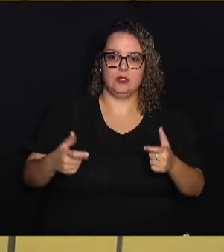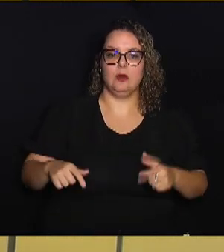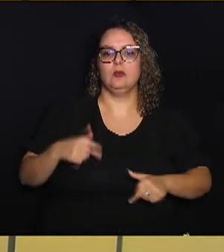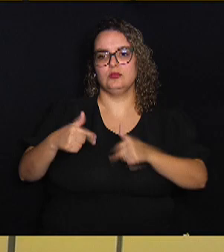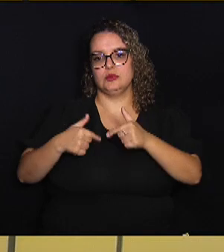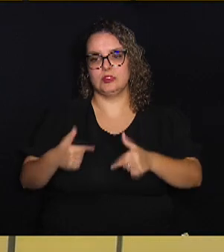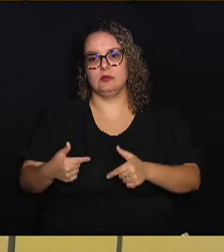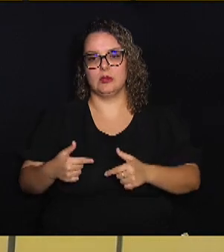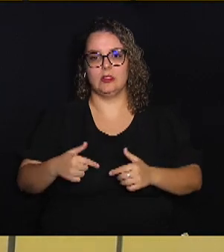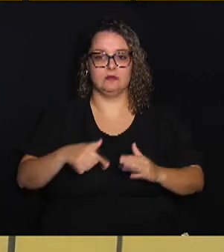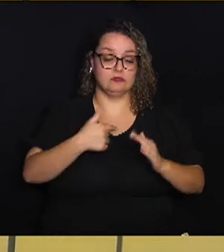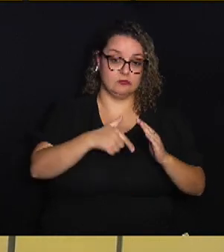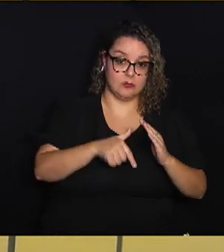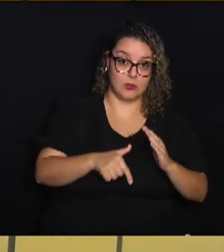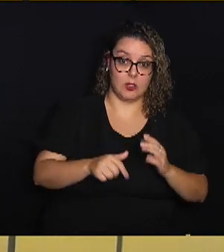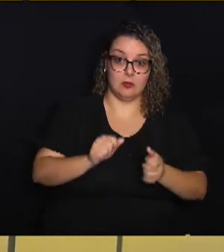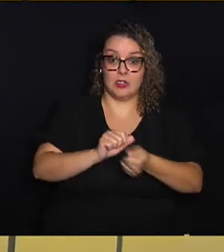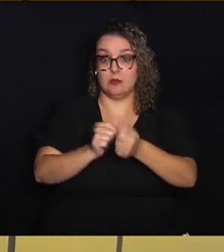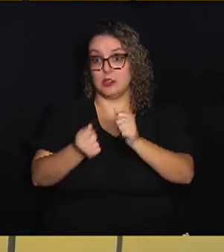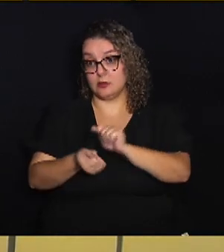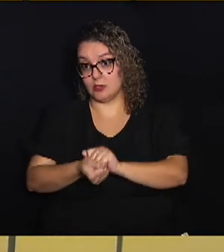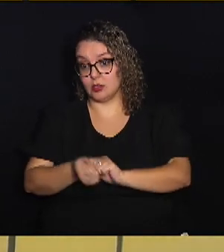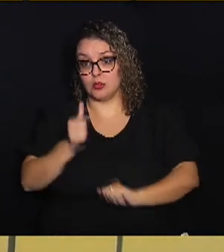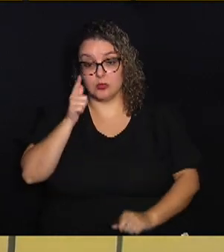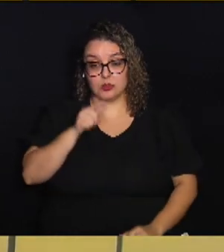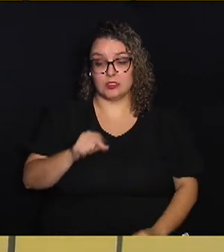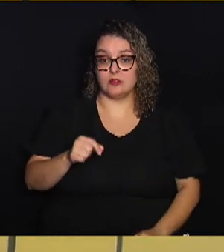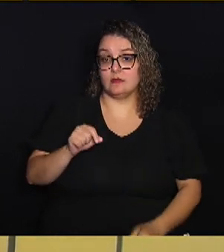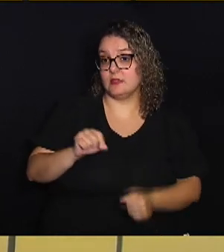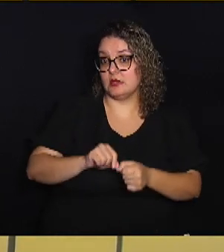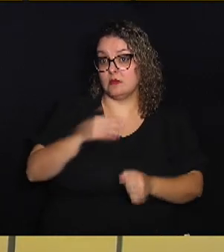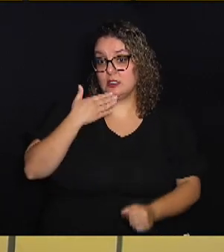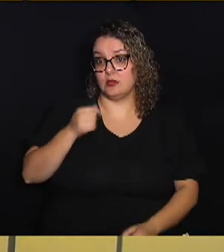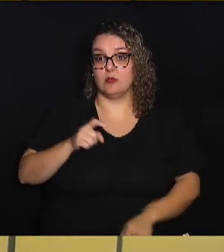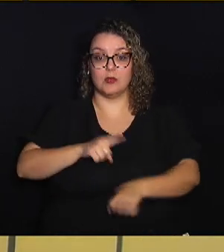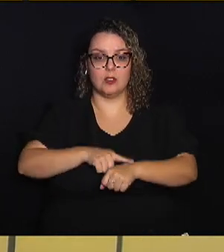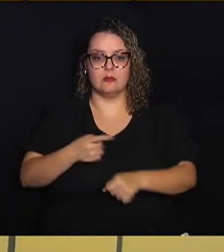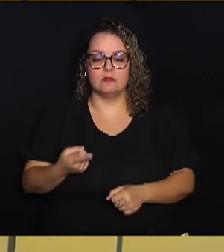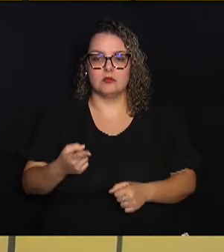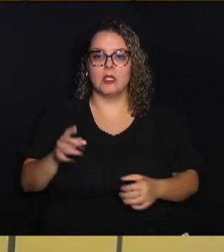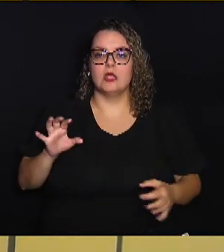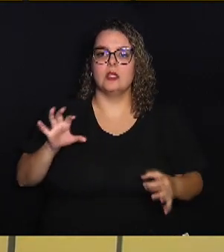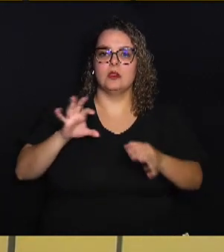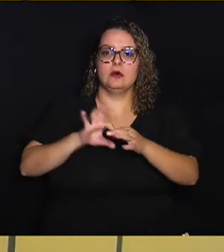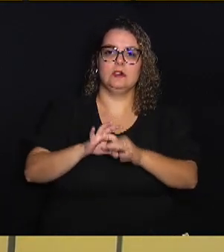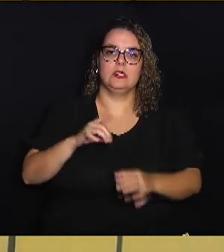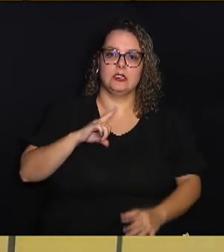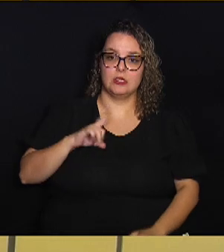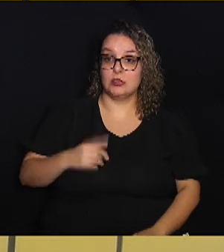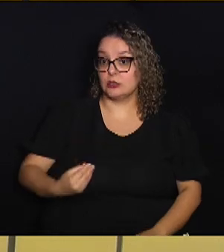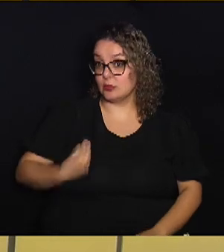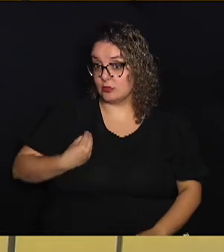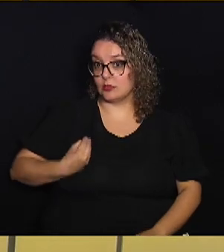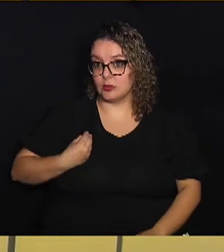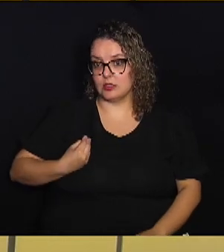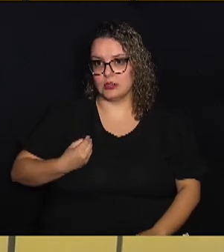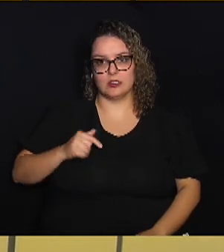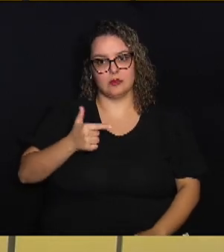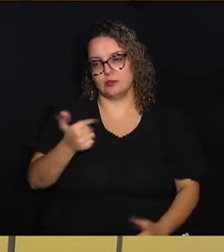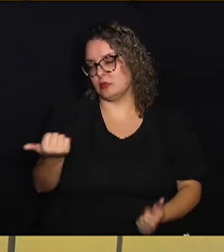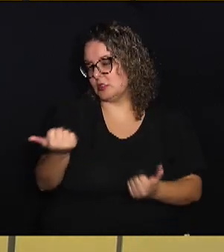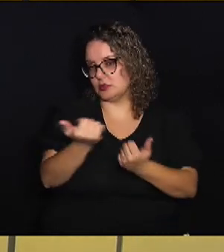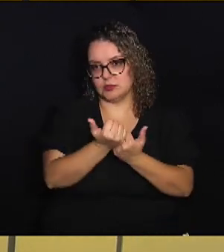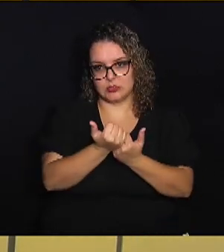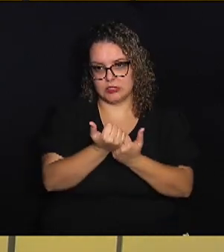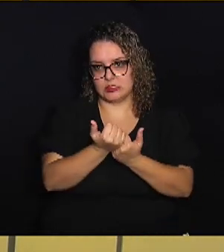trazer mais flexibilidade, eu consigo fazer melhor o meu horário, mas e a conexão que a gente tem no presencial, que é insubstituível?